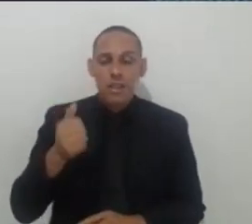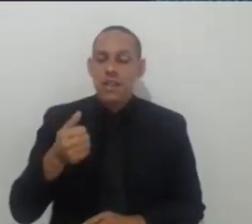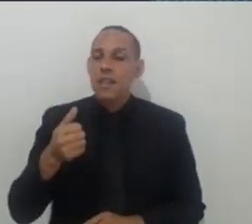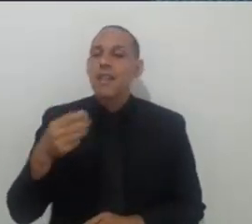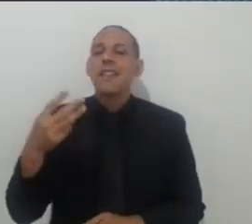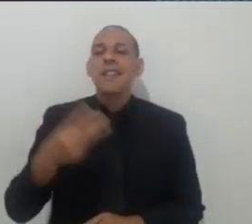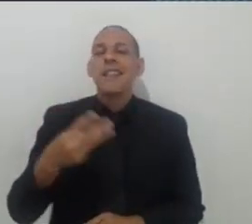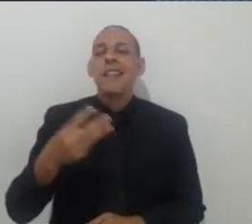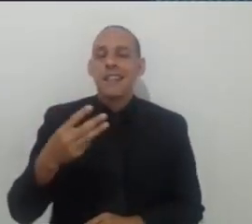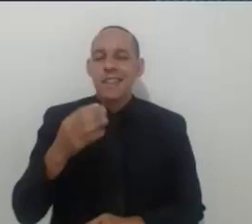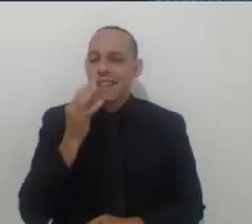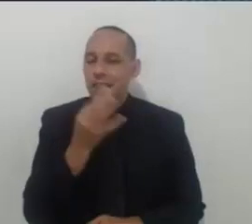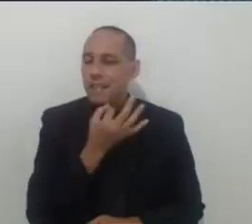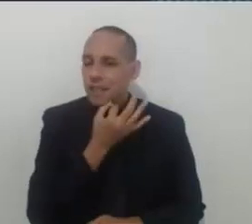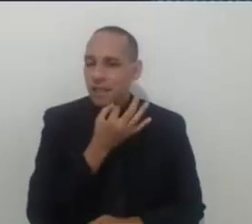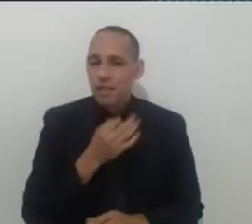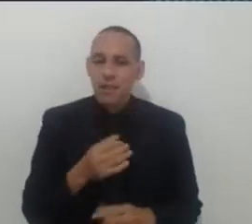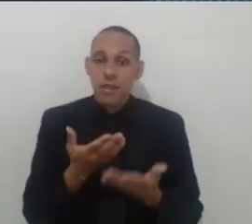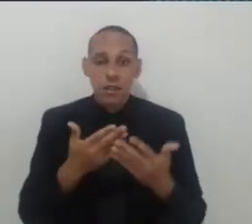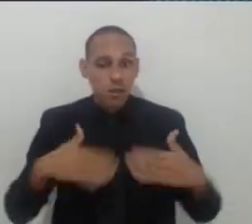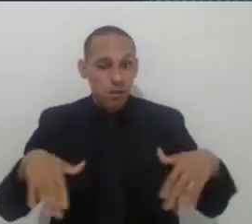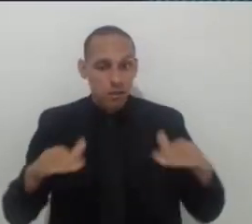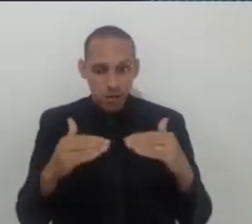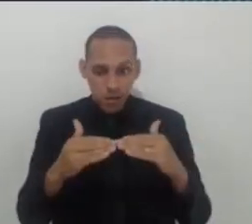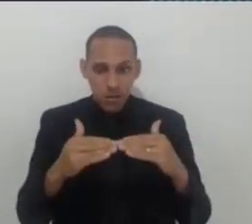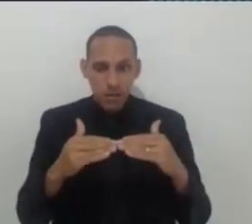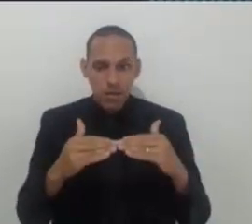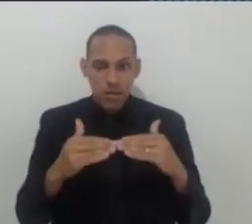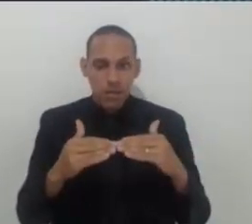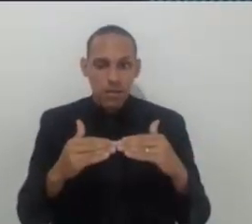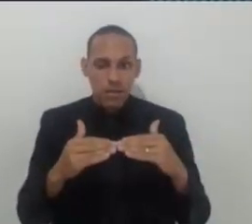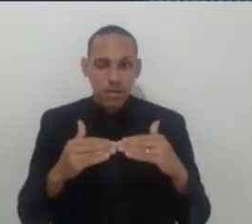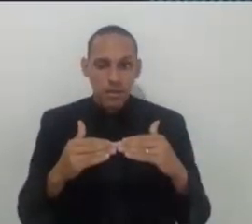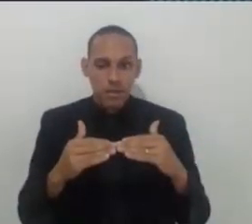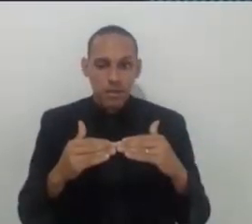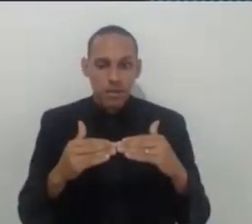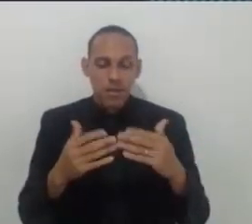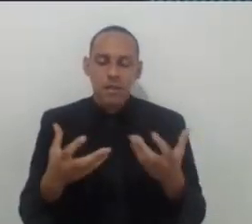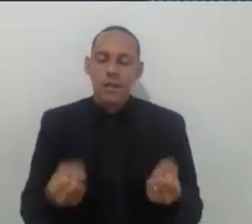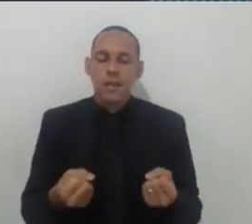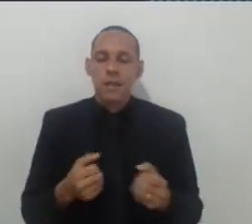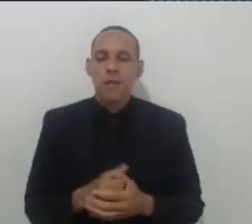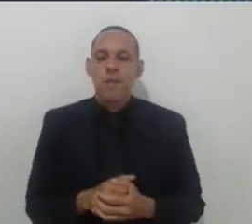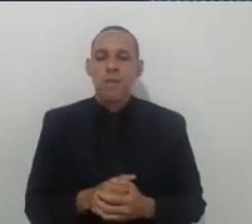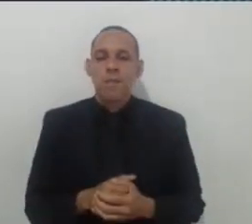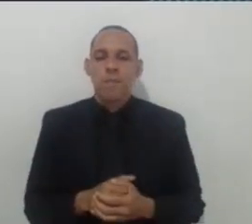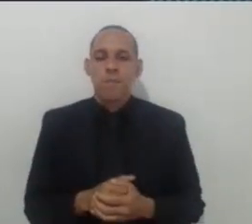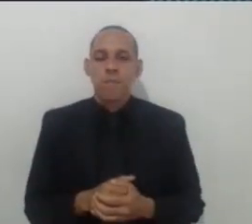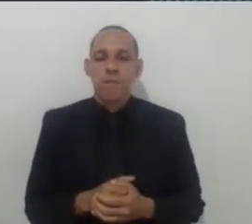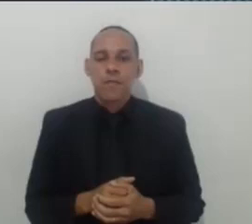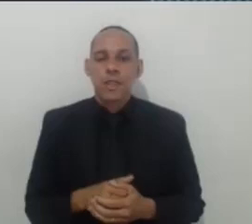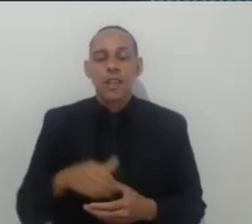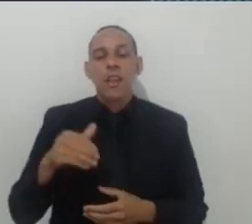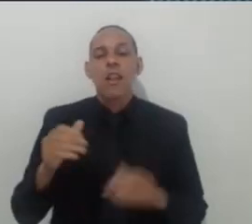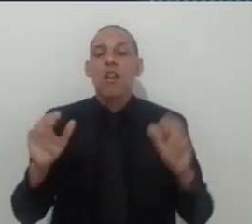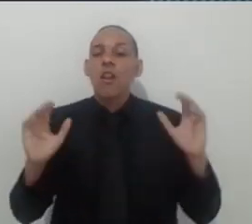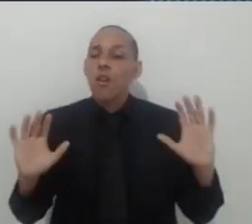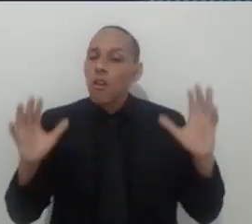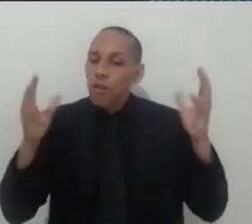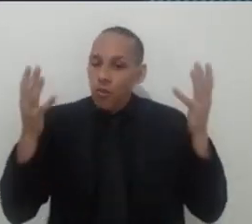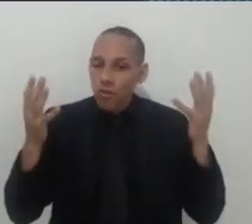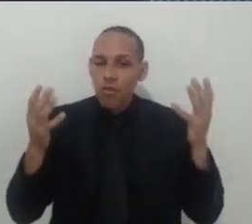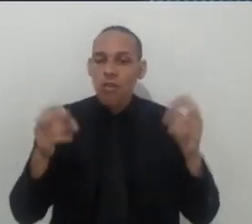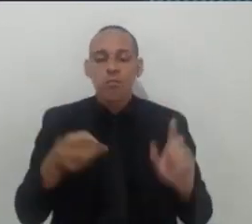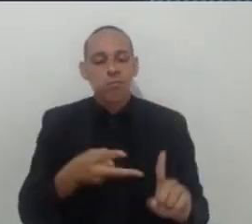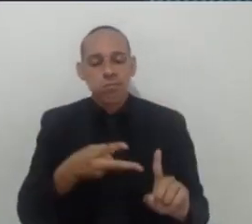setembro. Todos concordam? Plena corte, senhora. Voto de louvor e reconhecimento pela excelente gestão